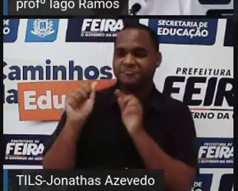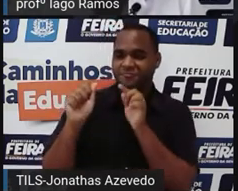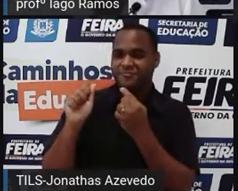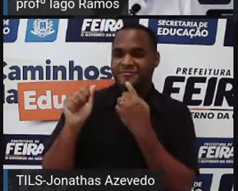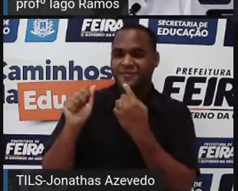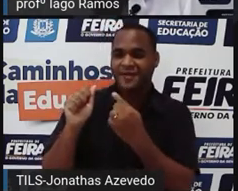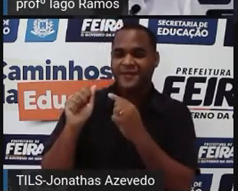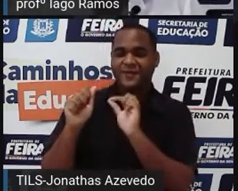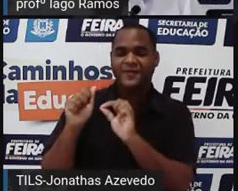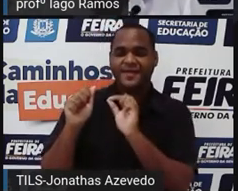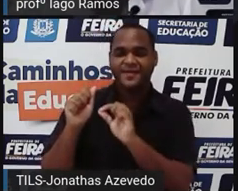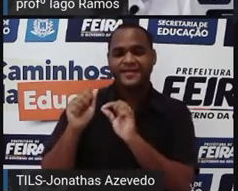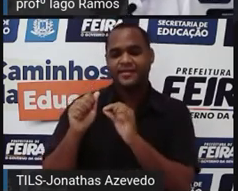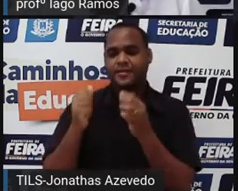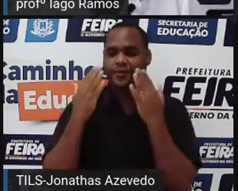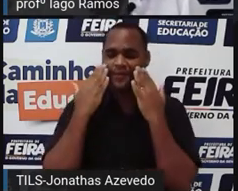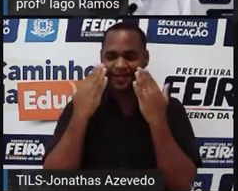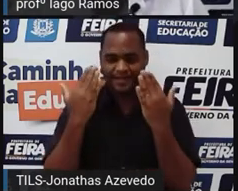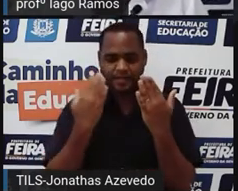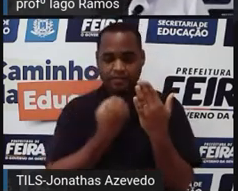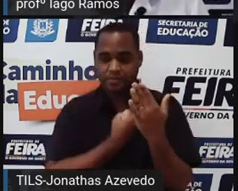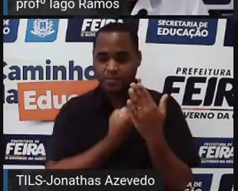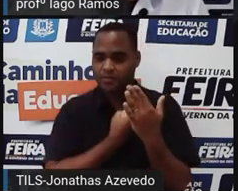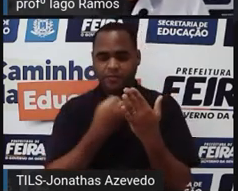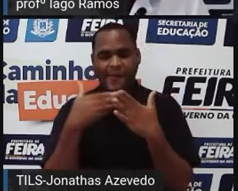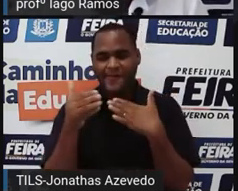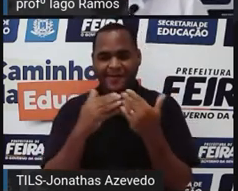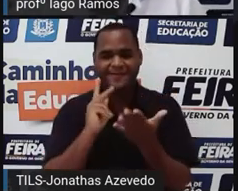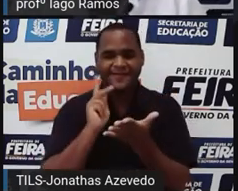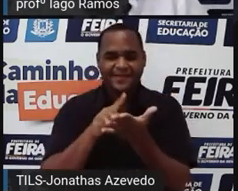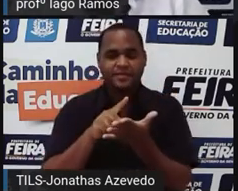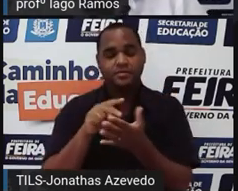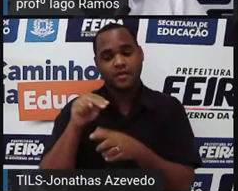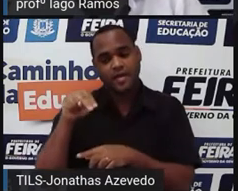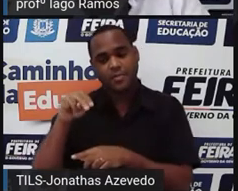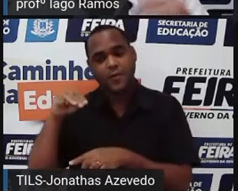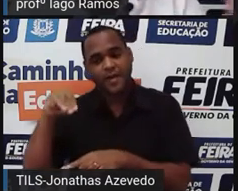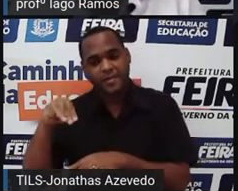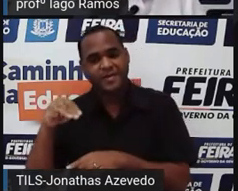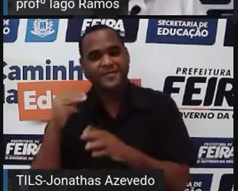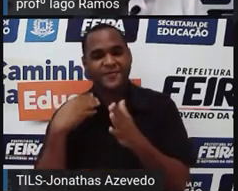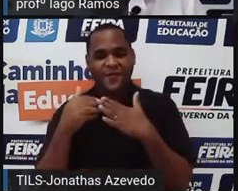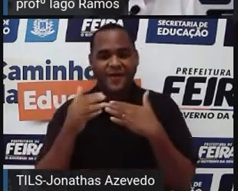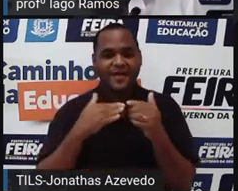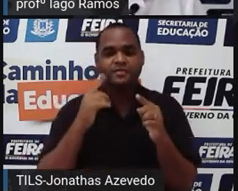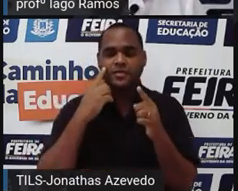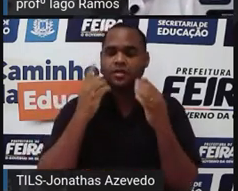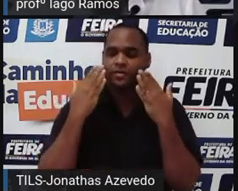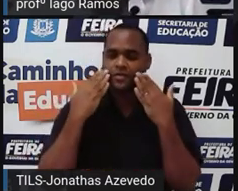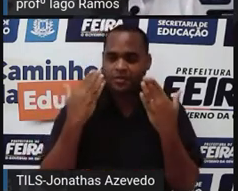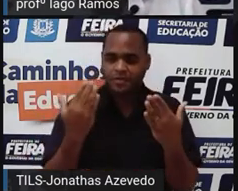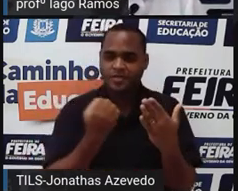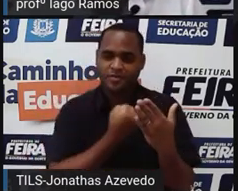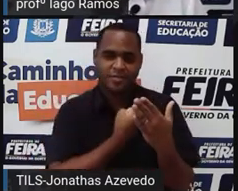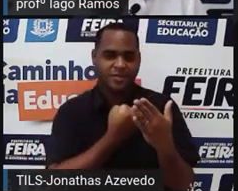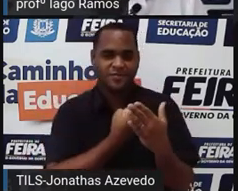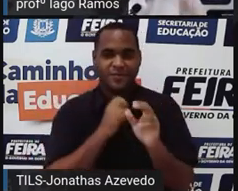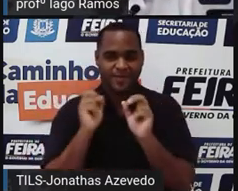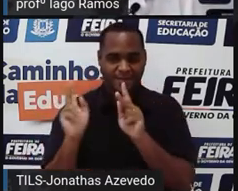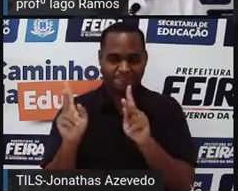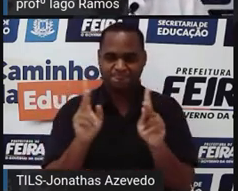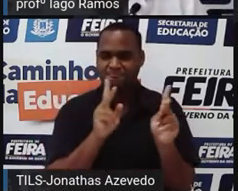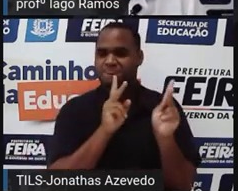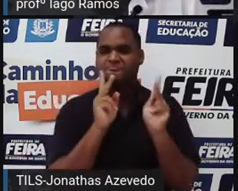representar qualquer número real, aonde tem M e aonde tem N para representar um número inteiro. Tá